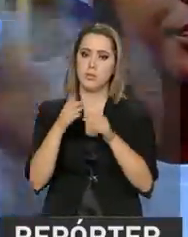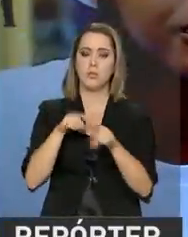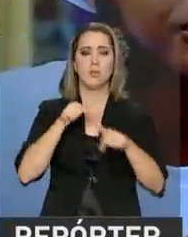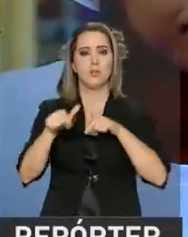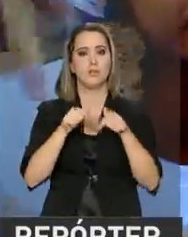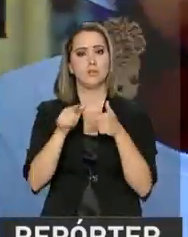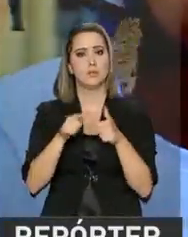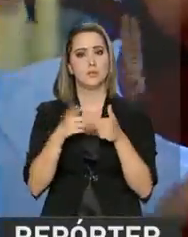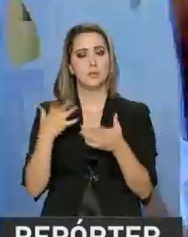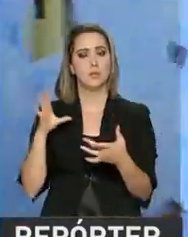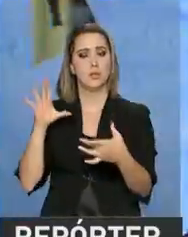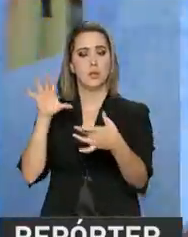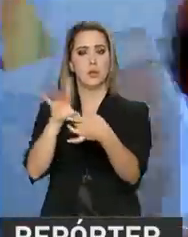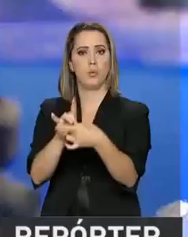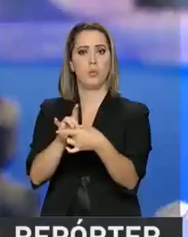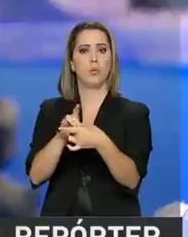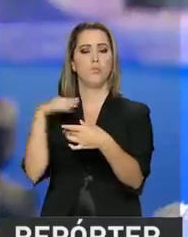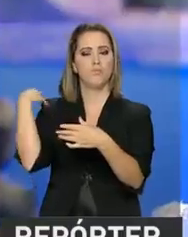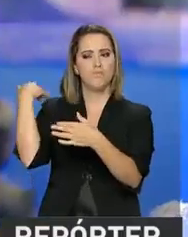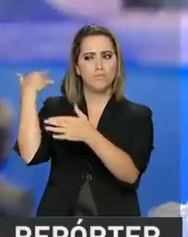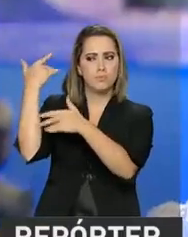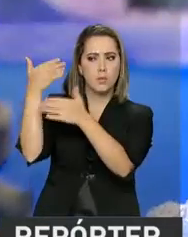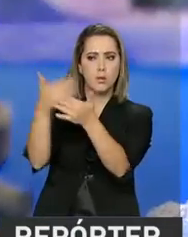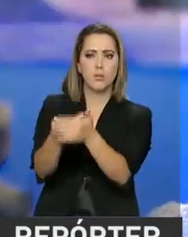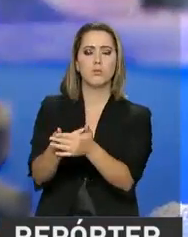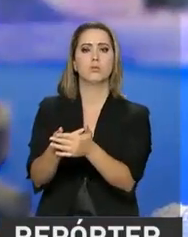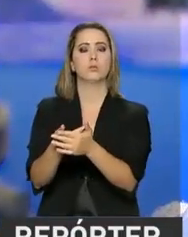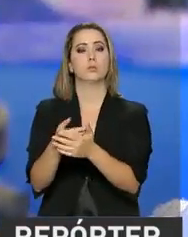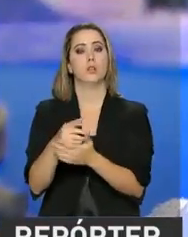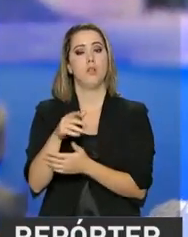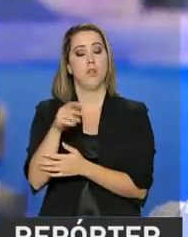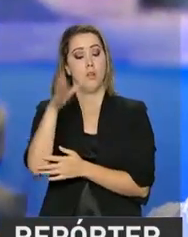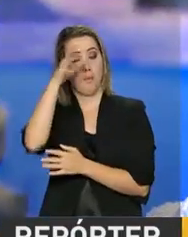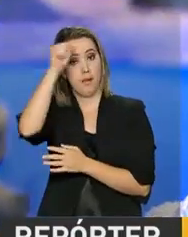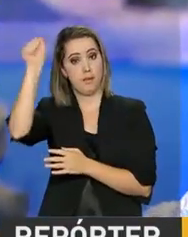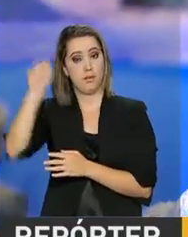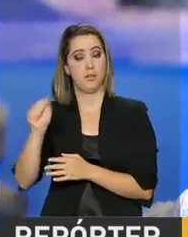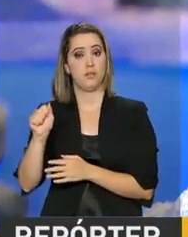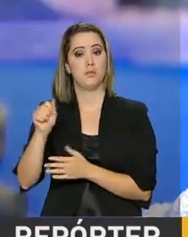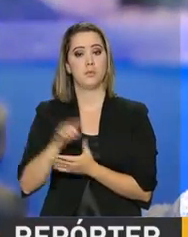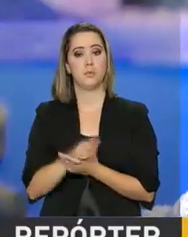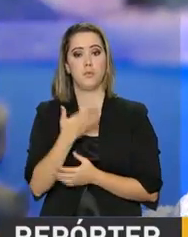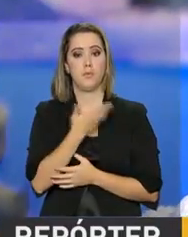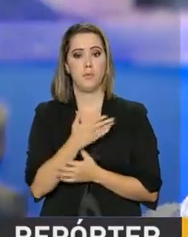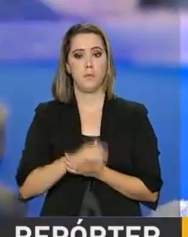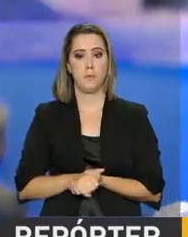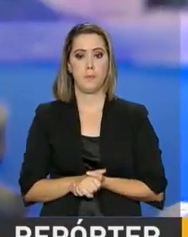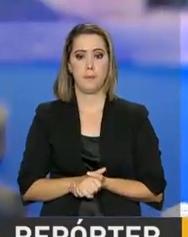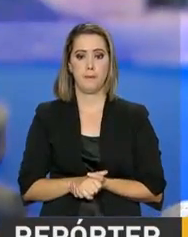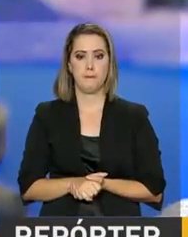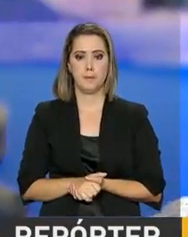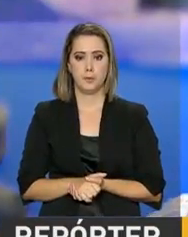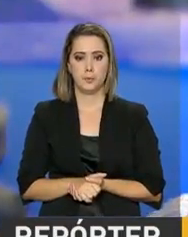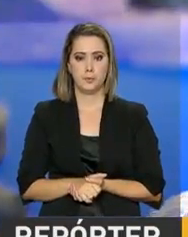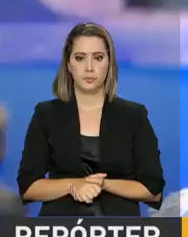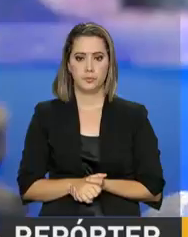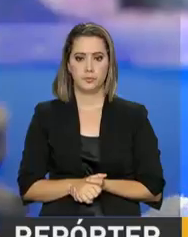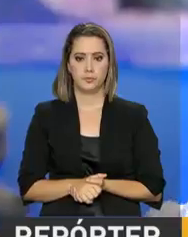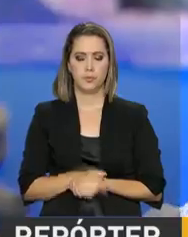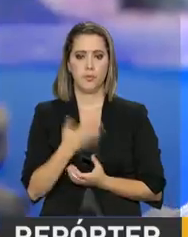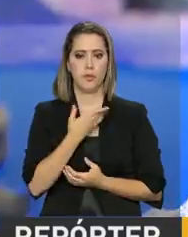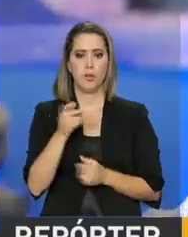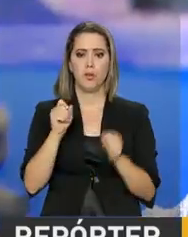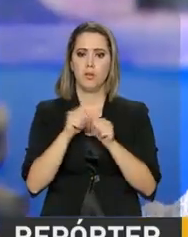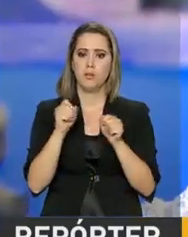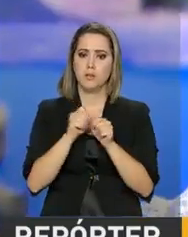as tradições de matriz africana. O Ponto de Cultura Coco de Umbigada é uma escola criativa de bairro nessa perspectiva de formação. Então a gente precisa